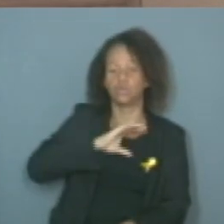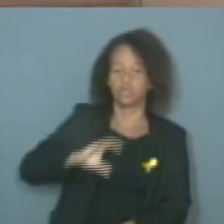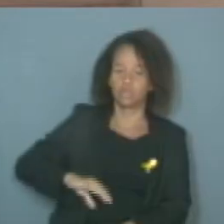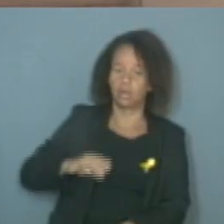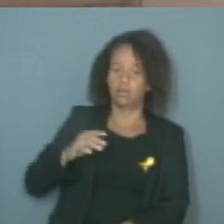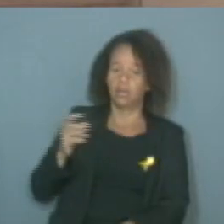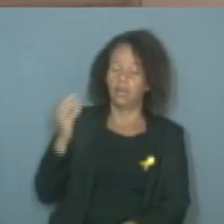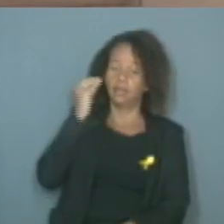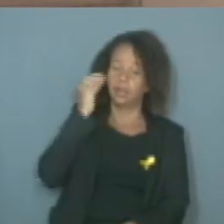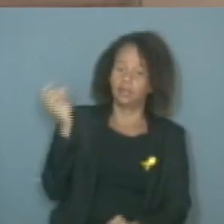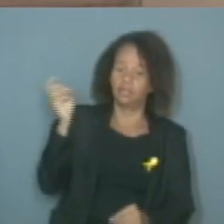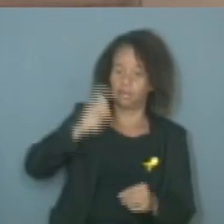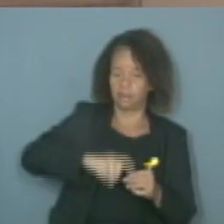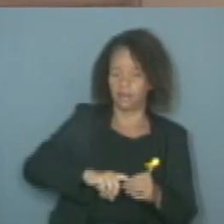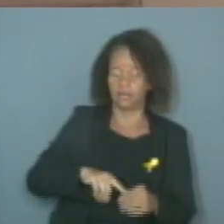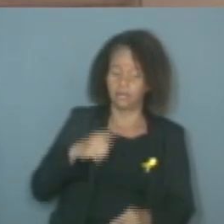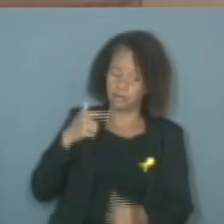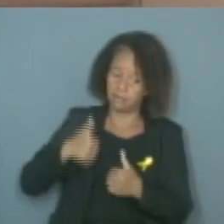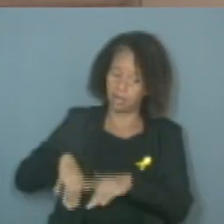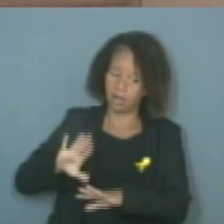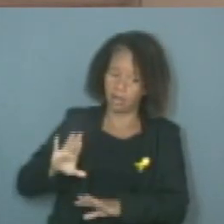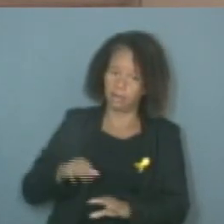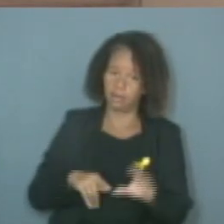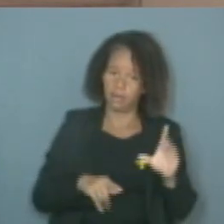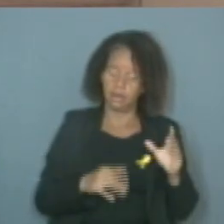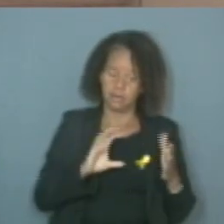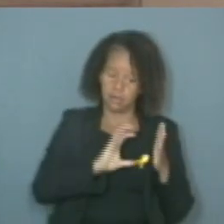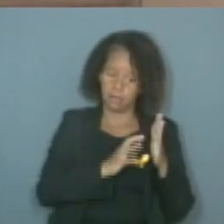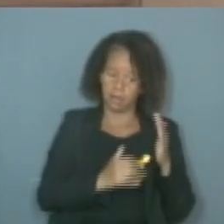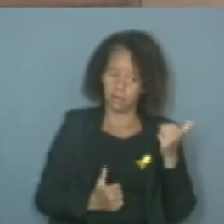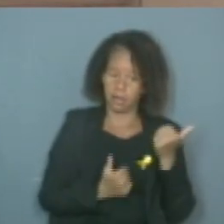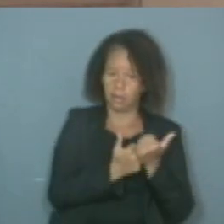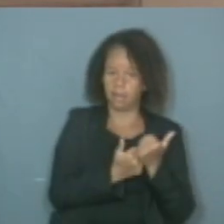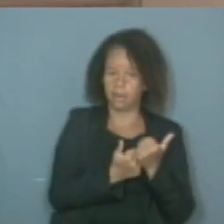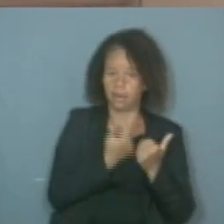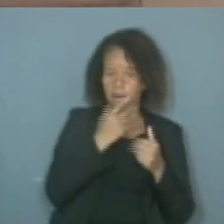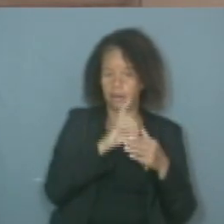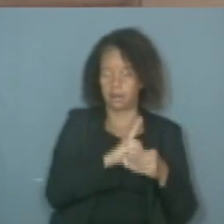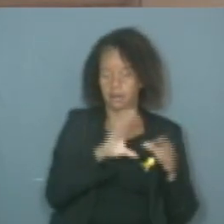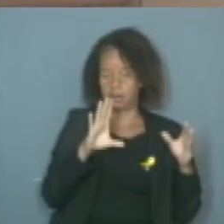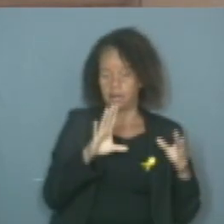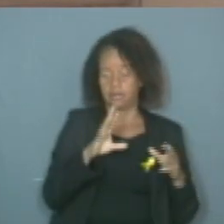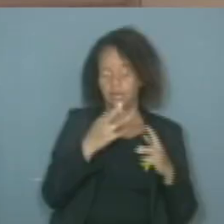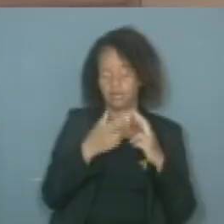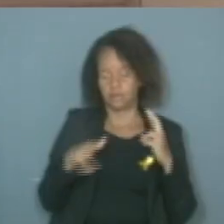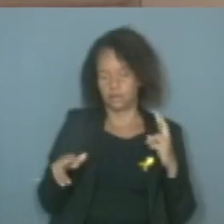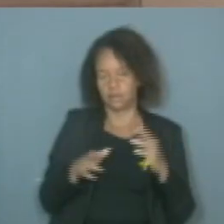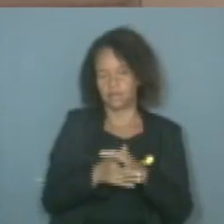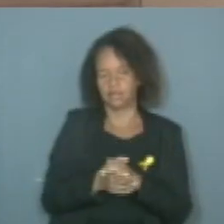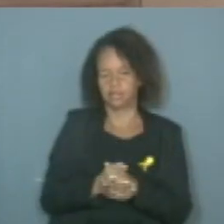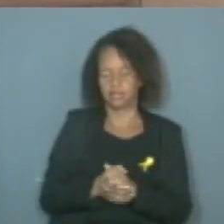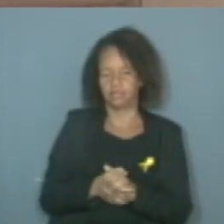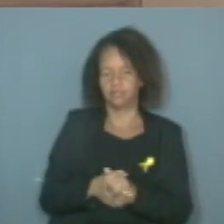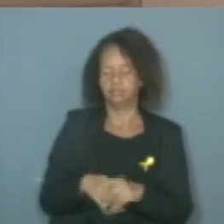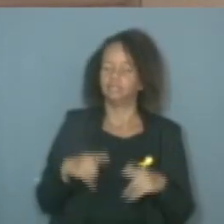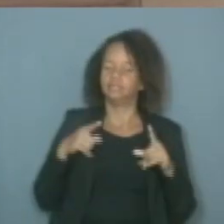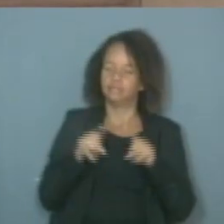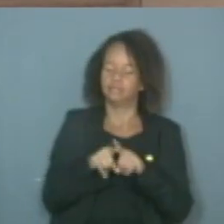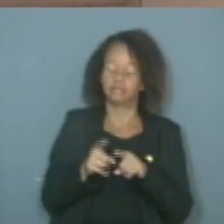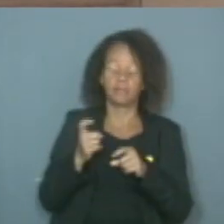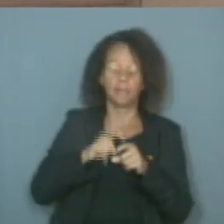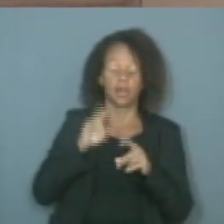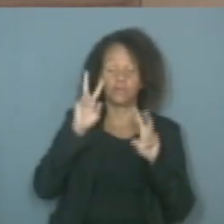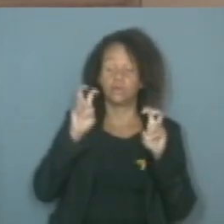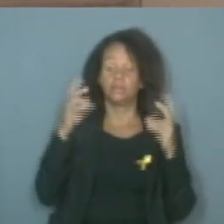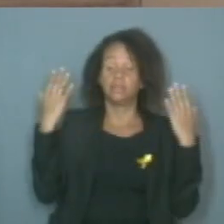viu? Um país que o seu partido apoia. Dá para ver muito de liberdade religiosa mesmo. Então, voltando aqui, parabenizo o